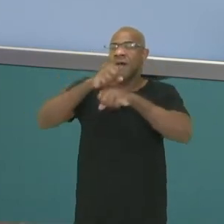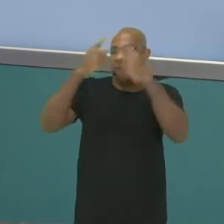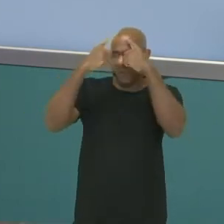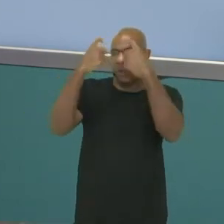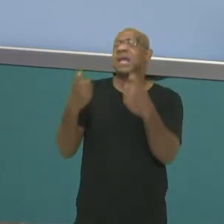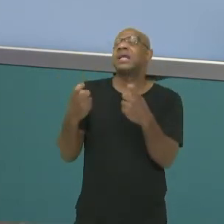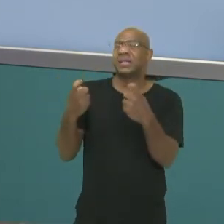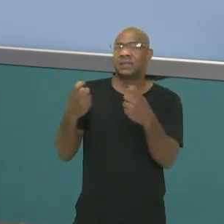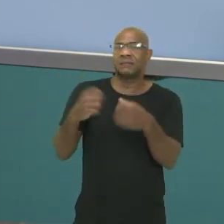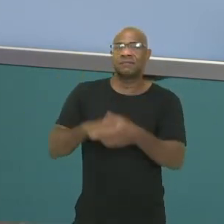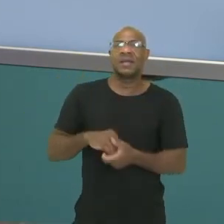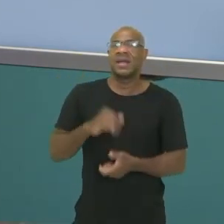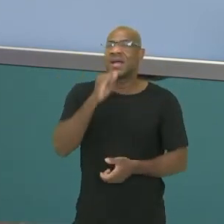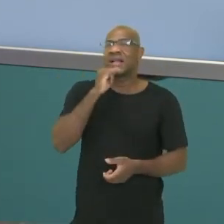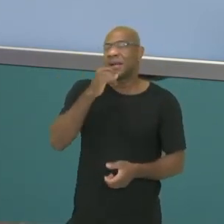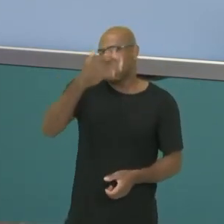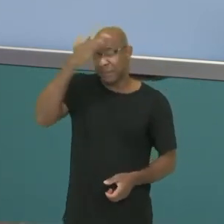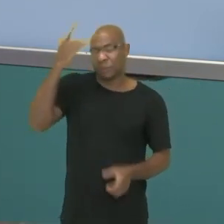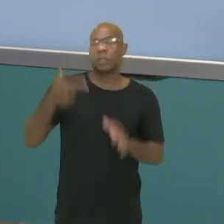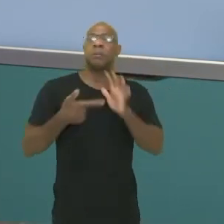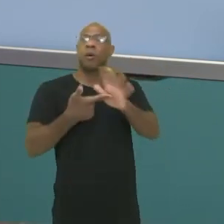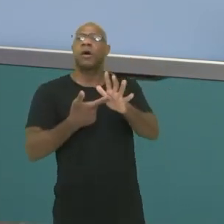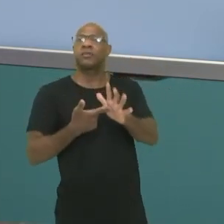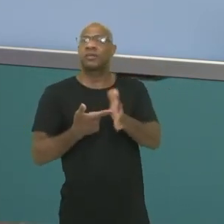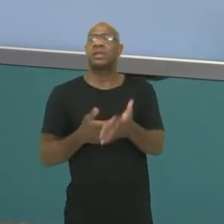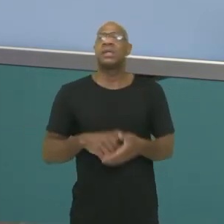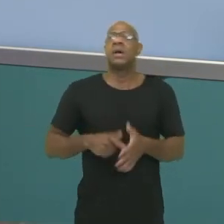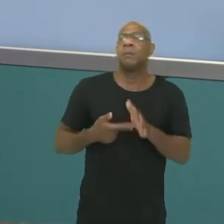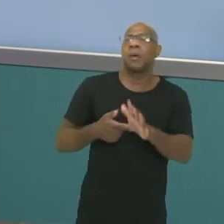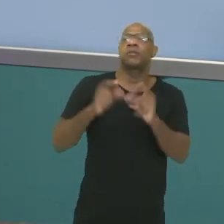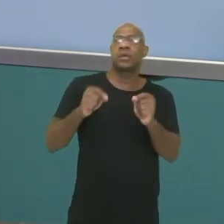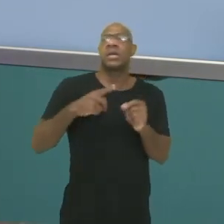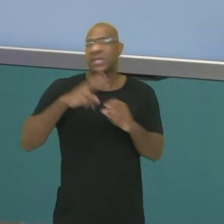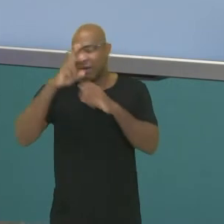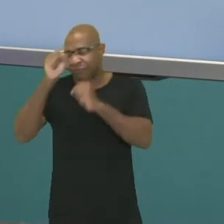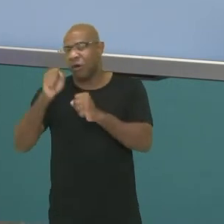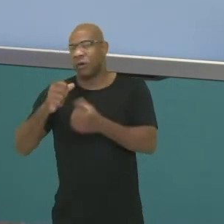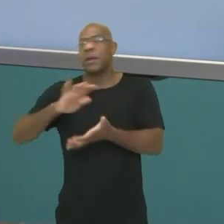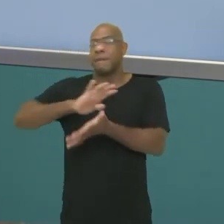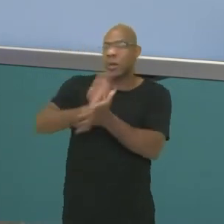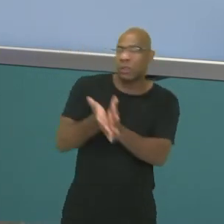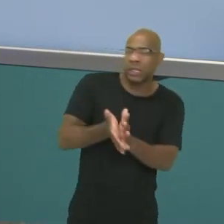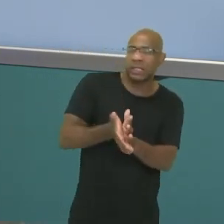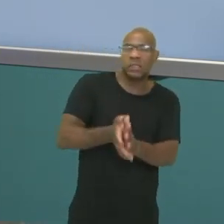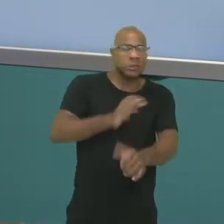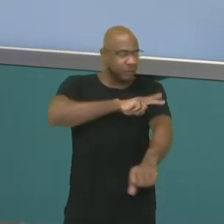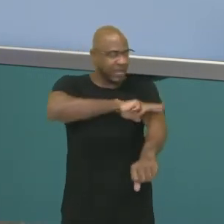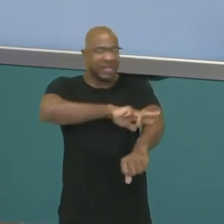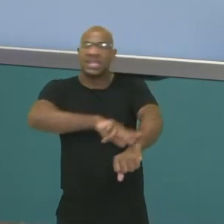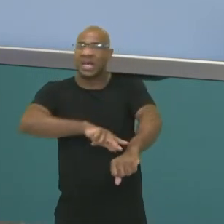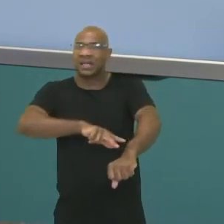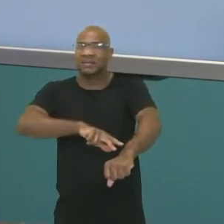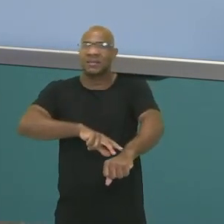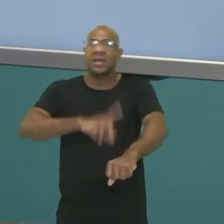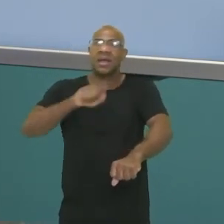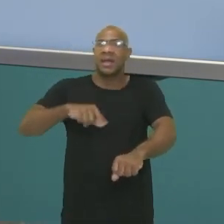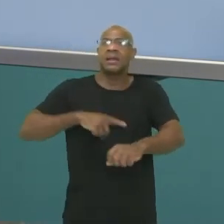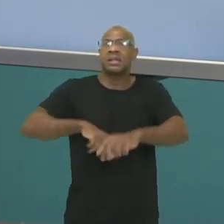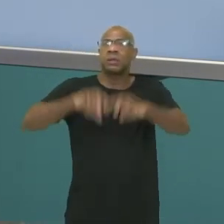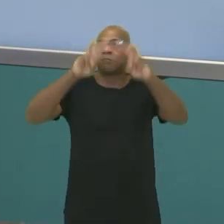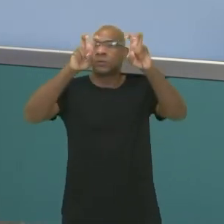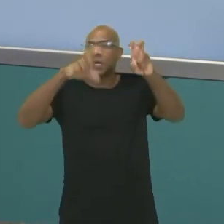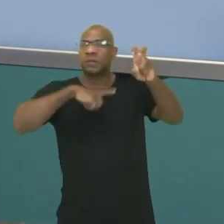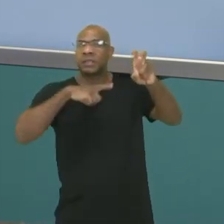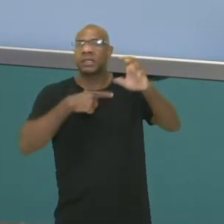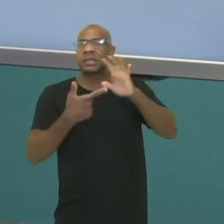discursos machistas, patriarcalistas, homofóbicos, raciais, são discursos que são impostos aí